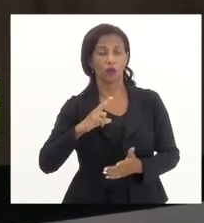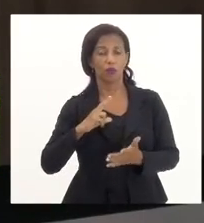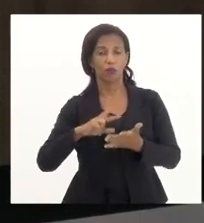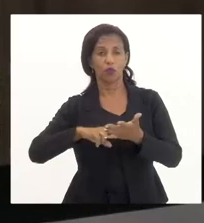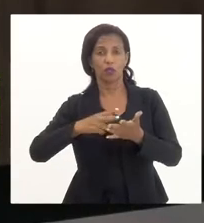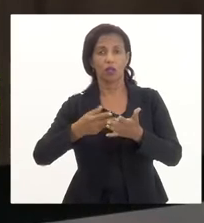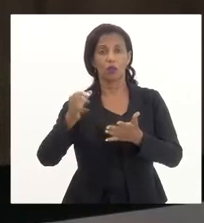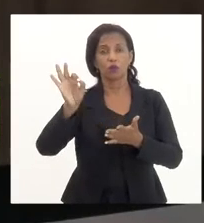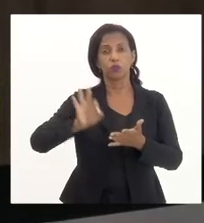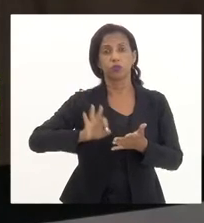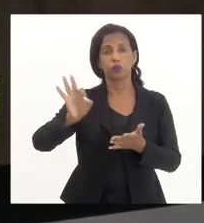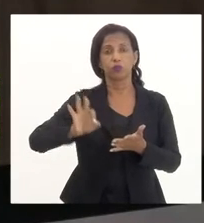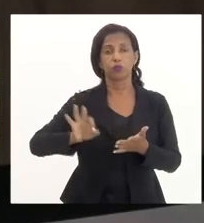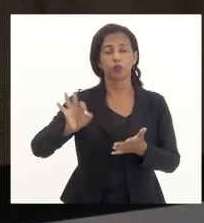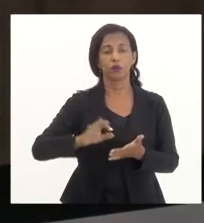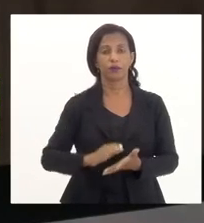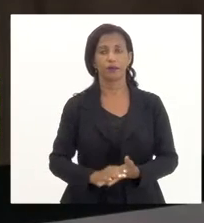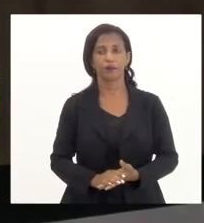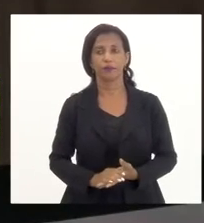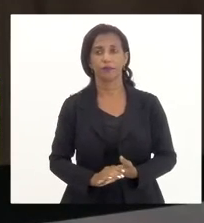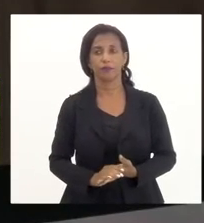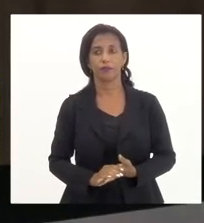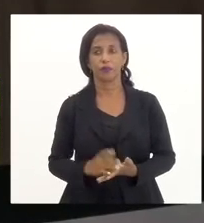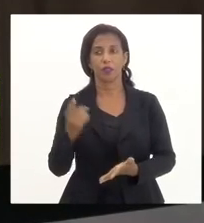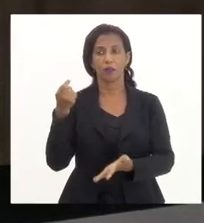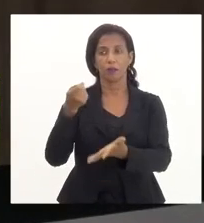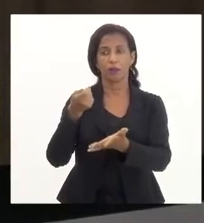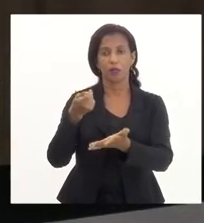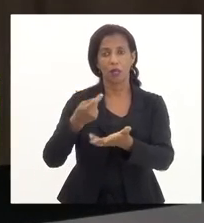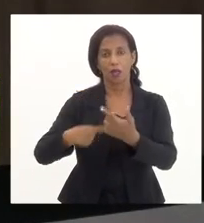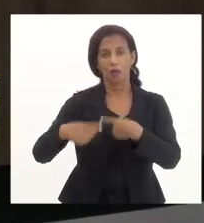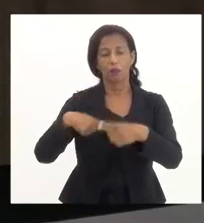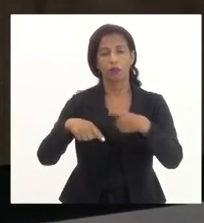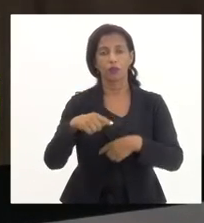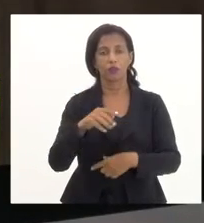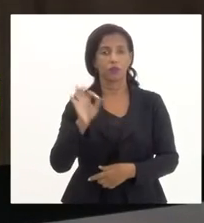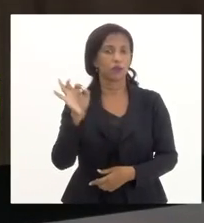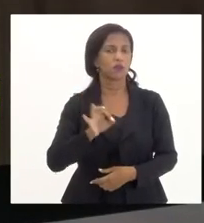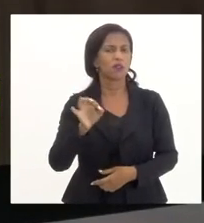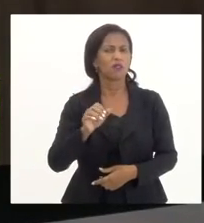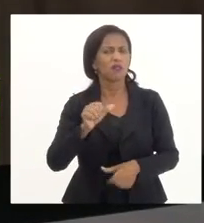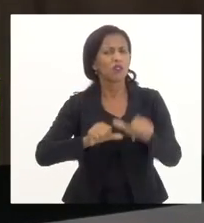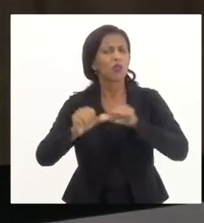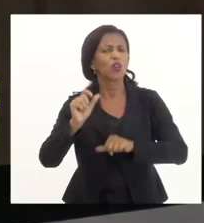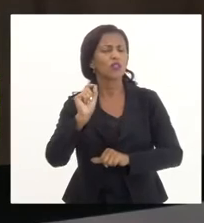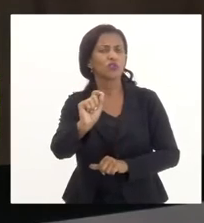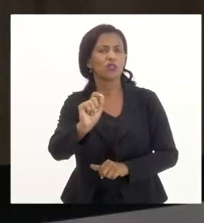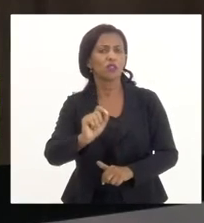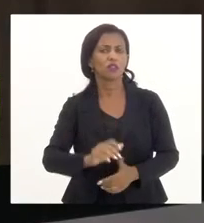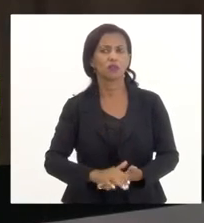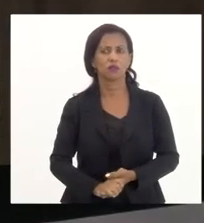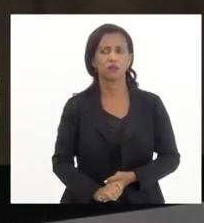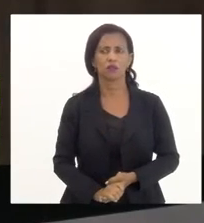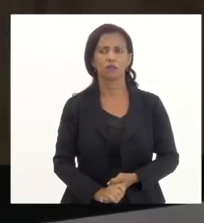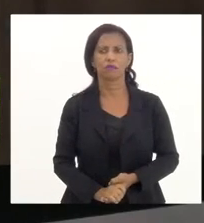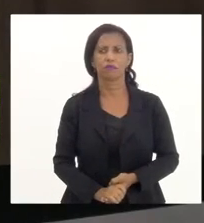reposição inflacionária O que é pose aí a reposição inflacionária em troca de quê